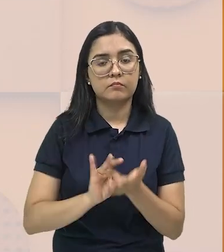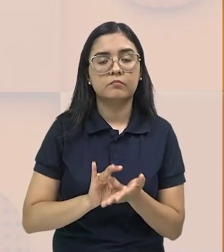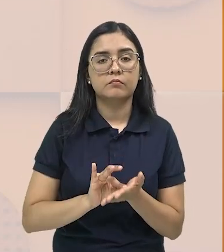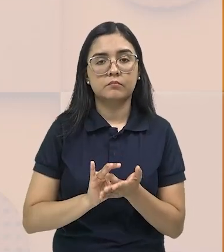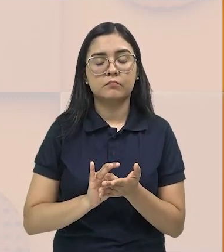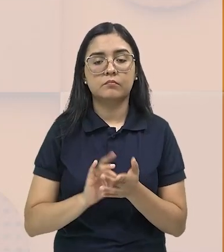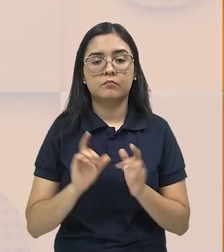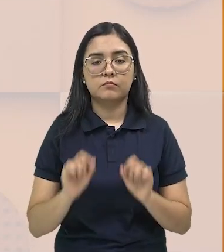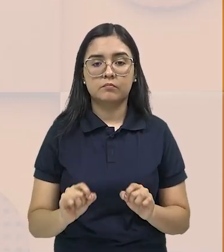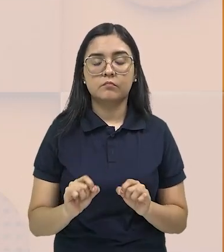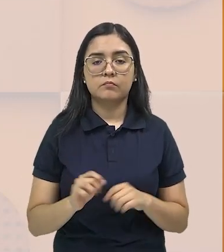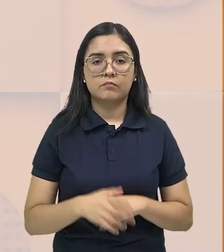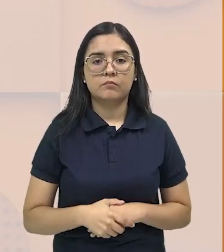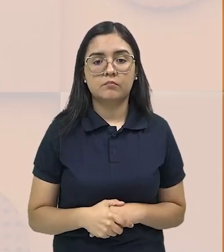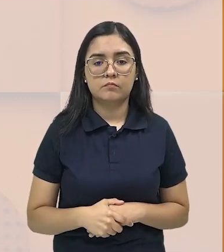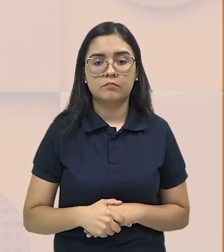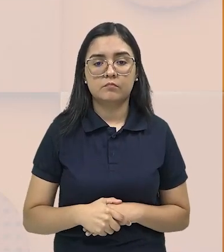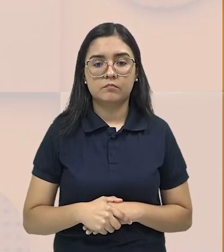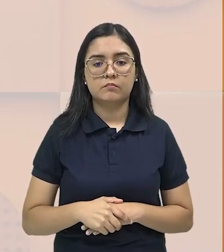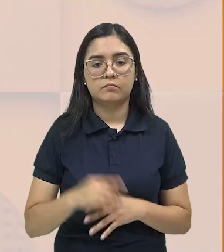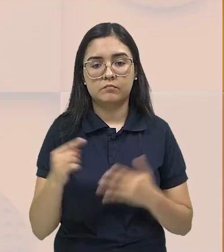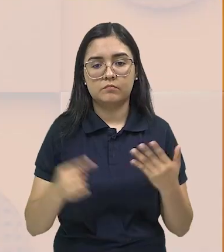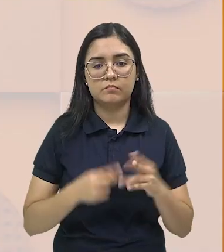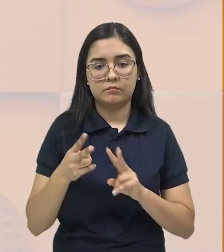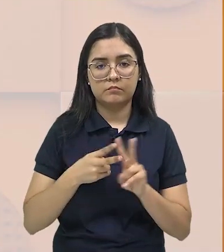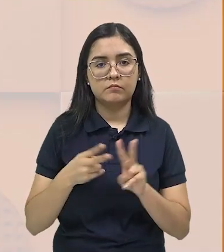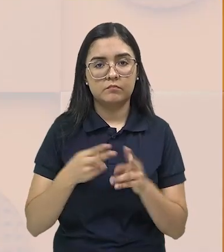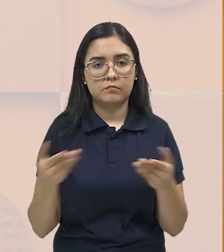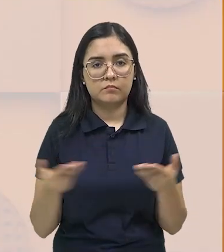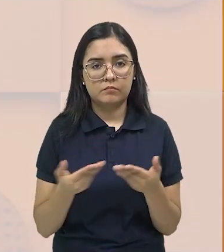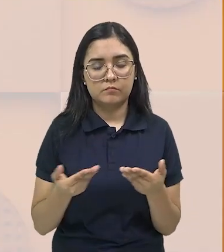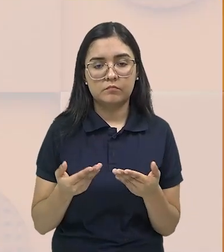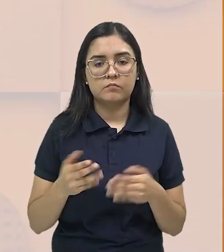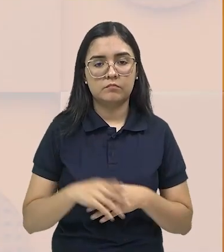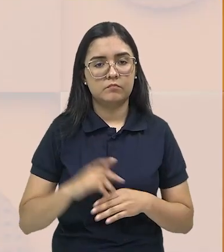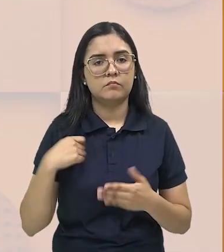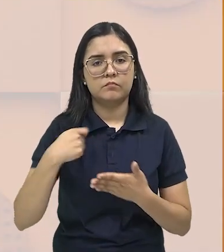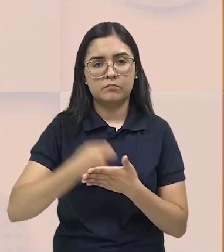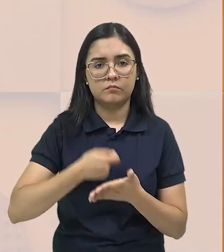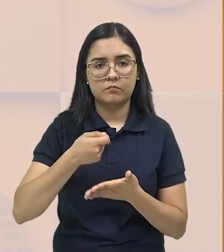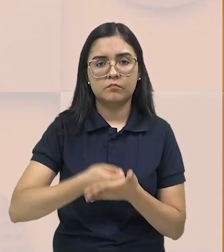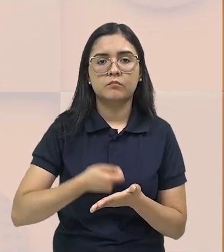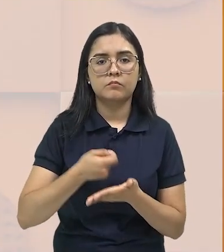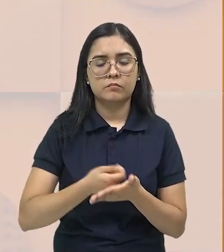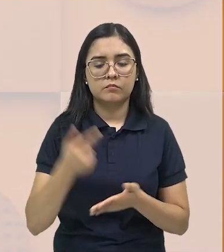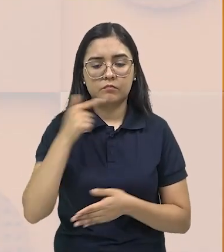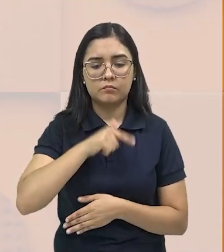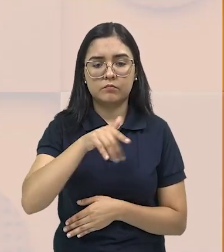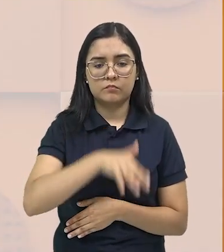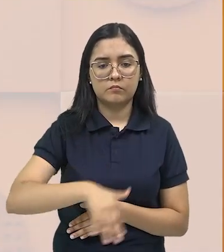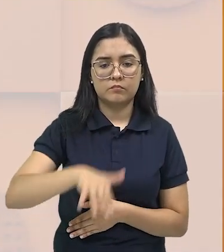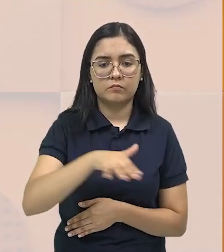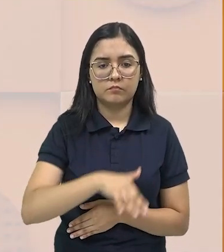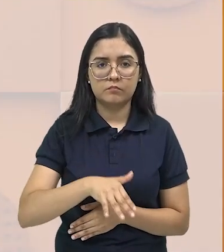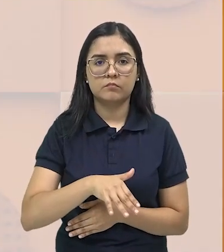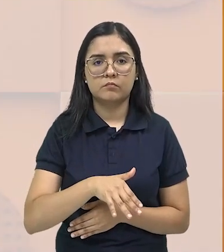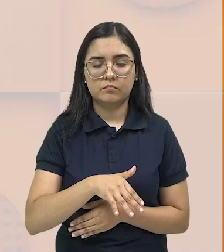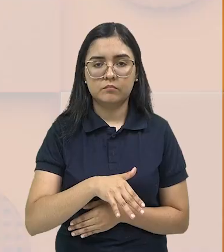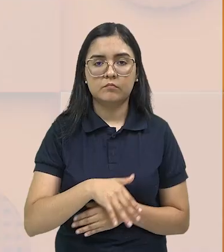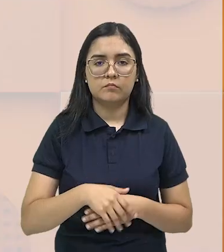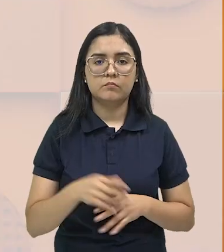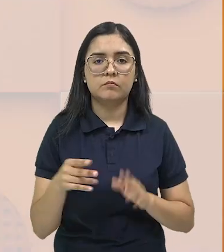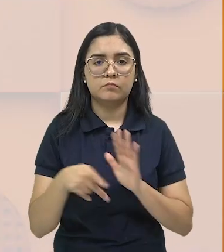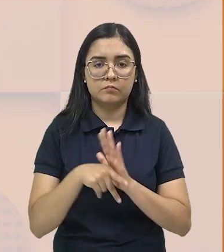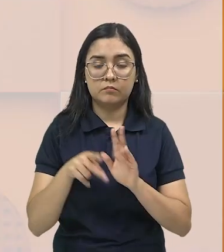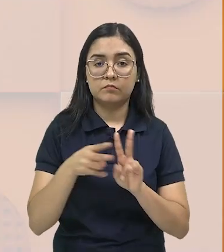cerca quanto às questões indígenas presentes hoje nas constantes lutas pela posse de terras, pela demarcação das